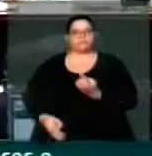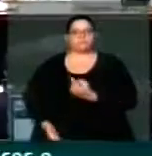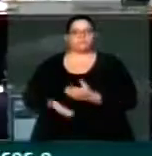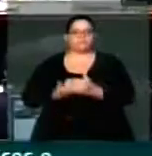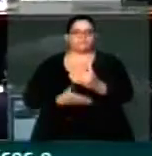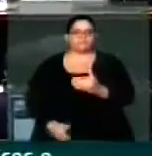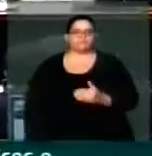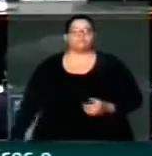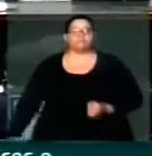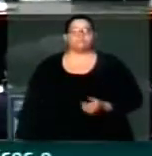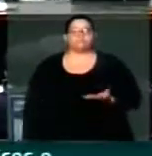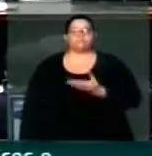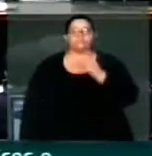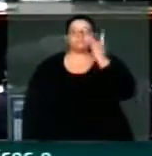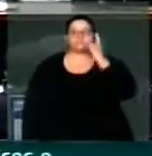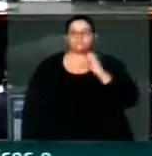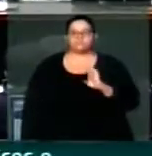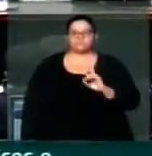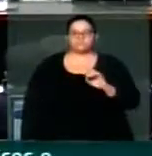Edmilson, um minuto.